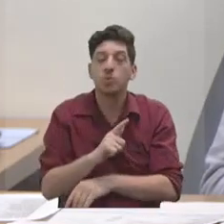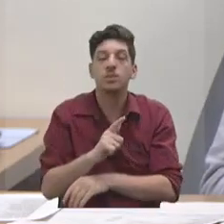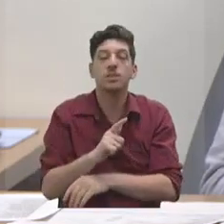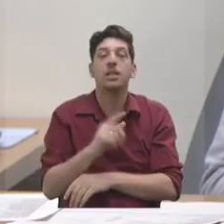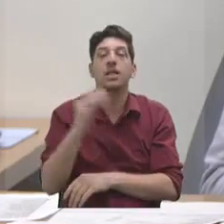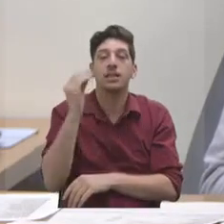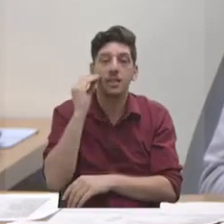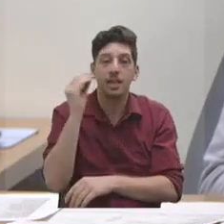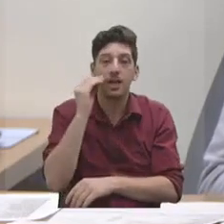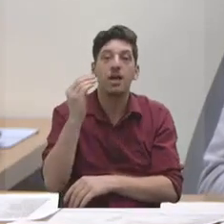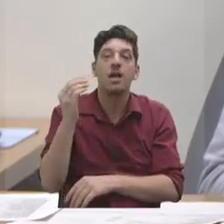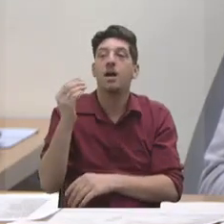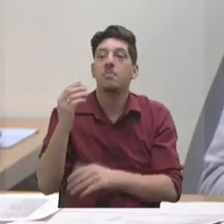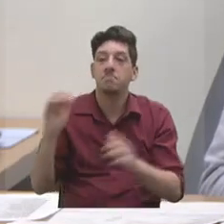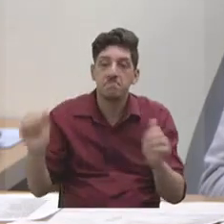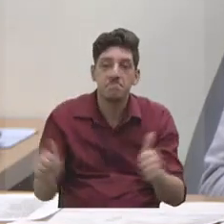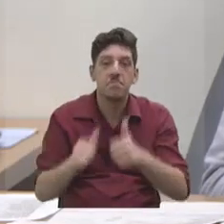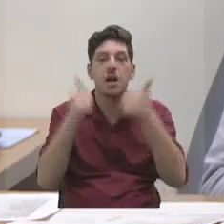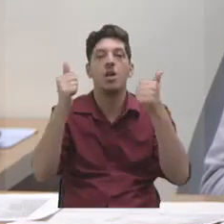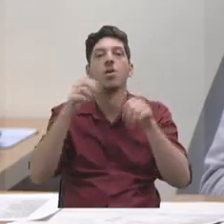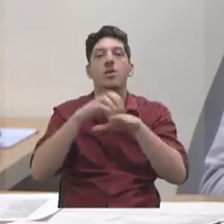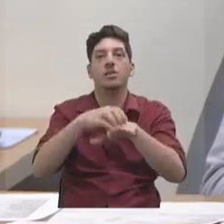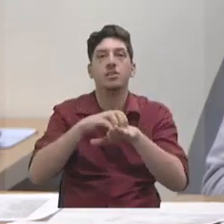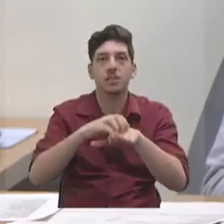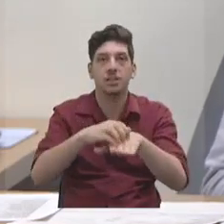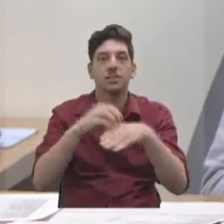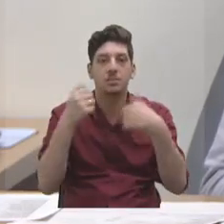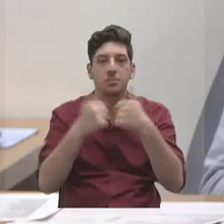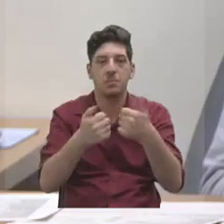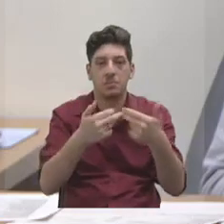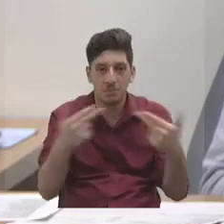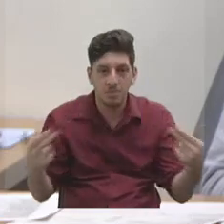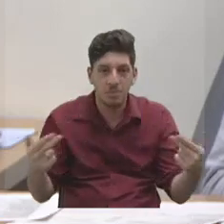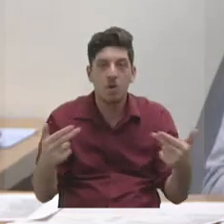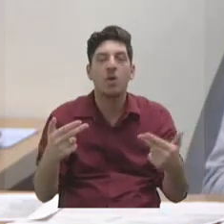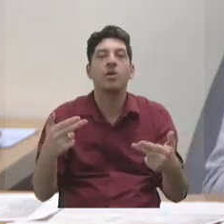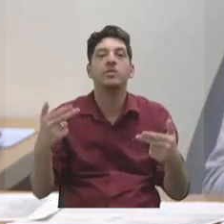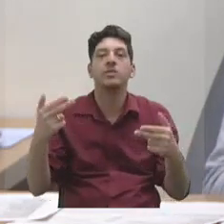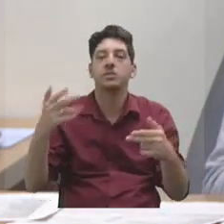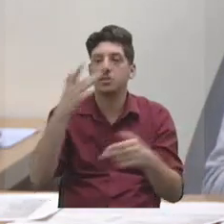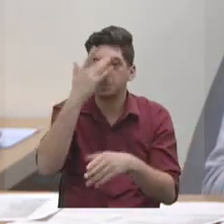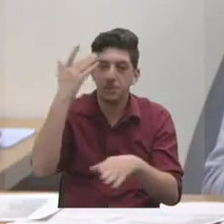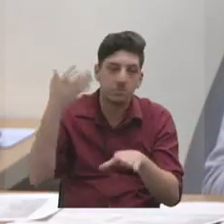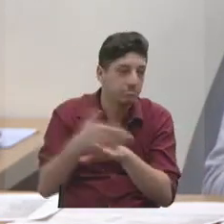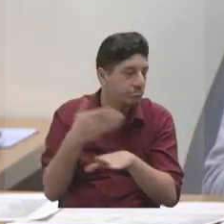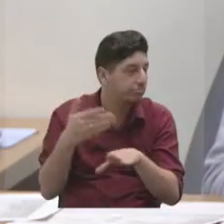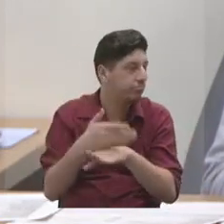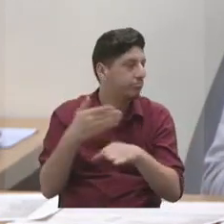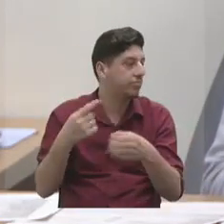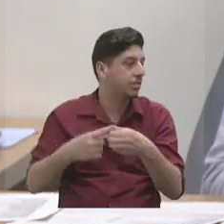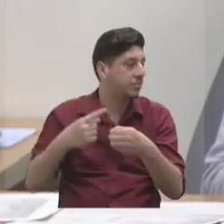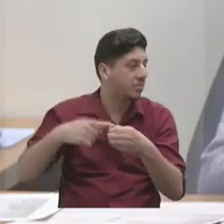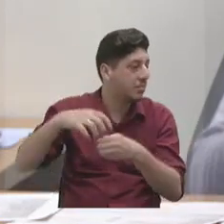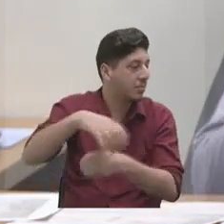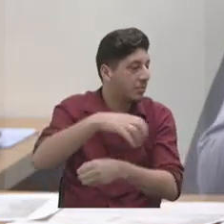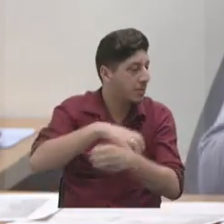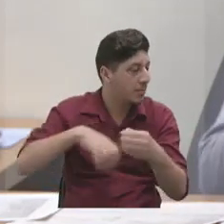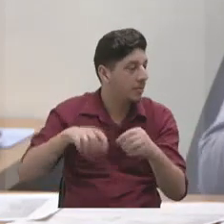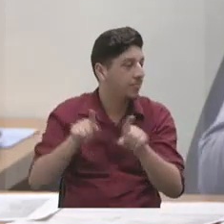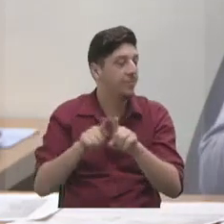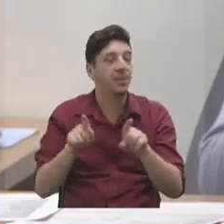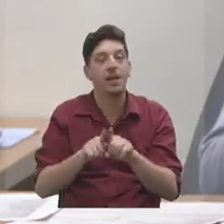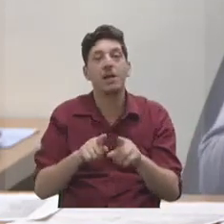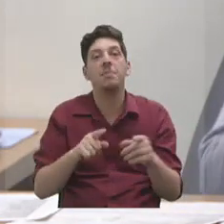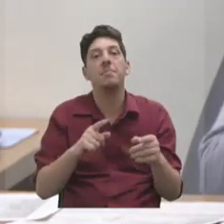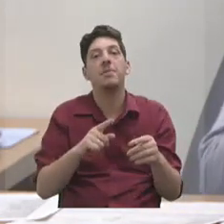tão sonhada melhoria do transporte coletivo de passageiros Metropolitano e intermunicipal e por